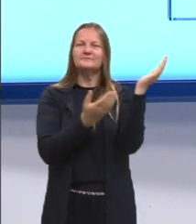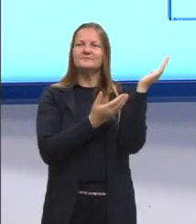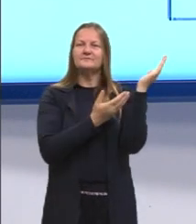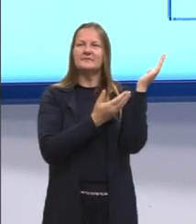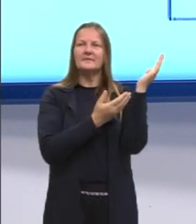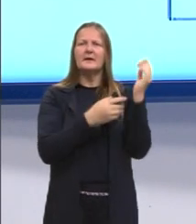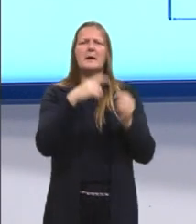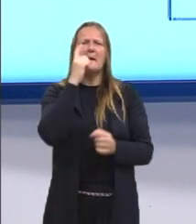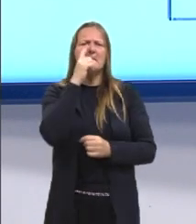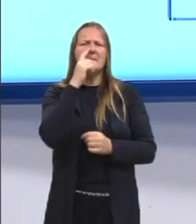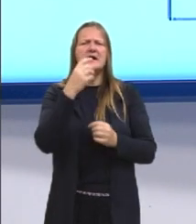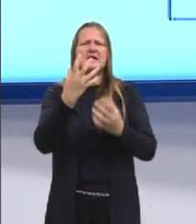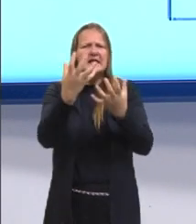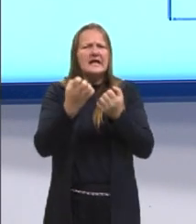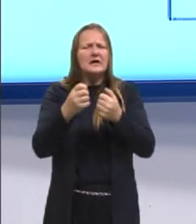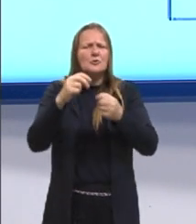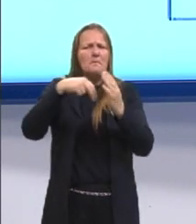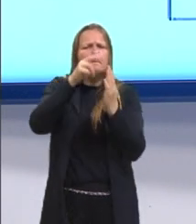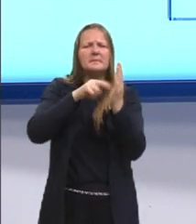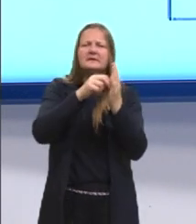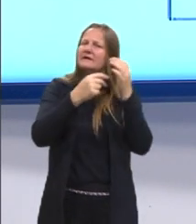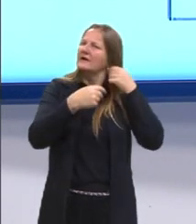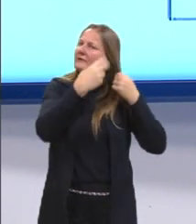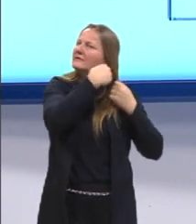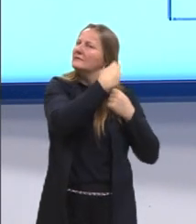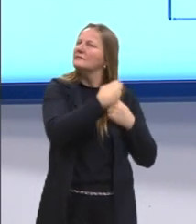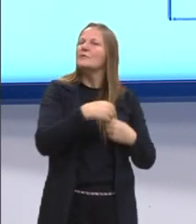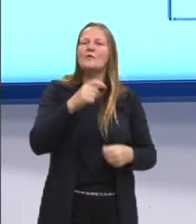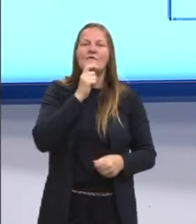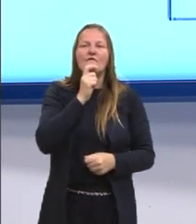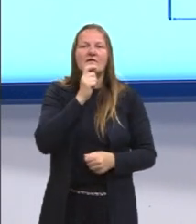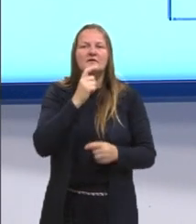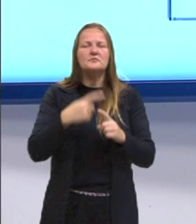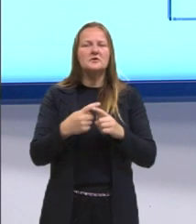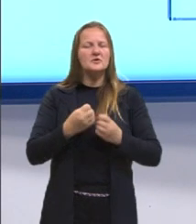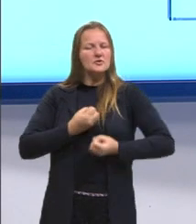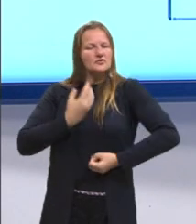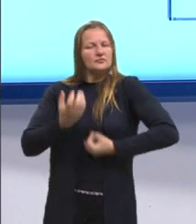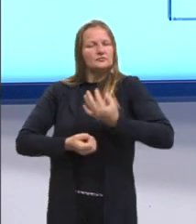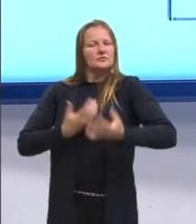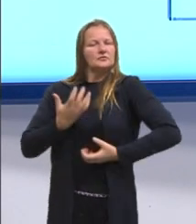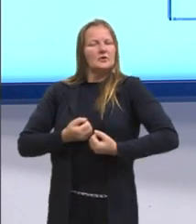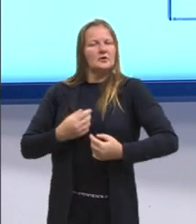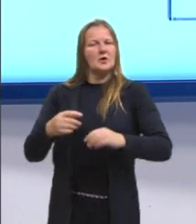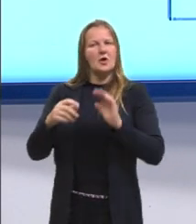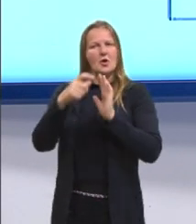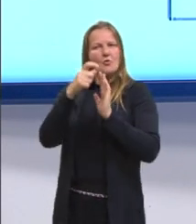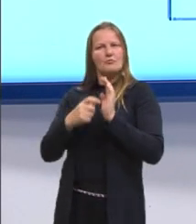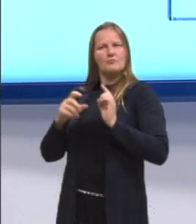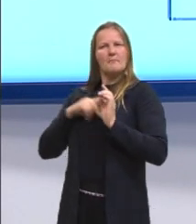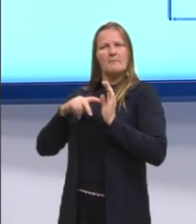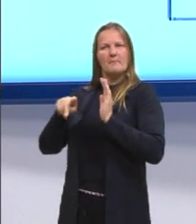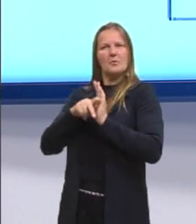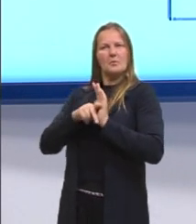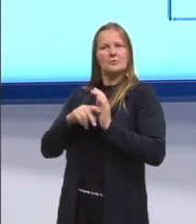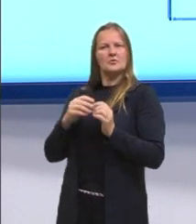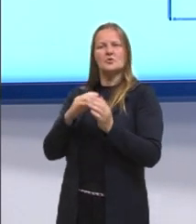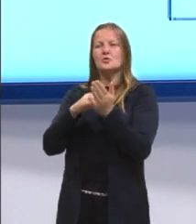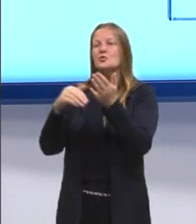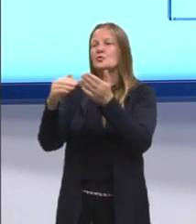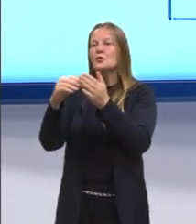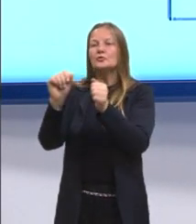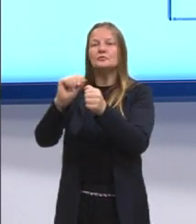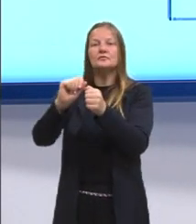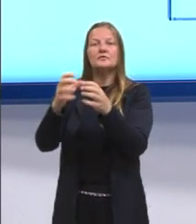uma mecha verde no cabelo para que é para expressar a minha individualidade e tá todo mundo fazendo